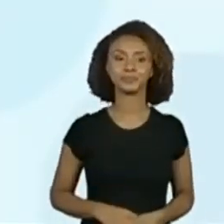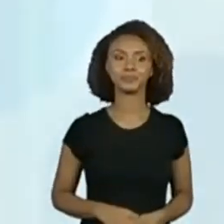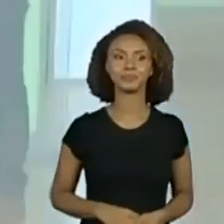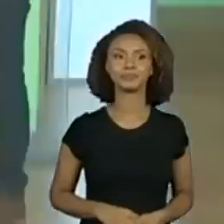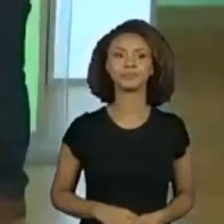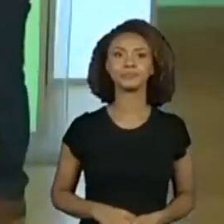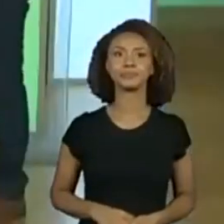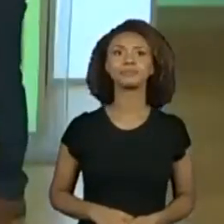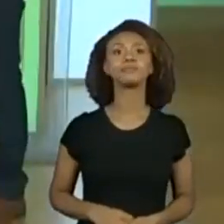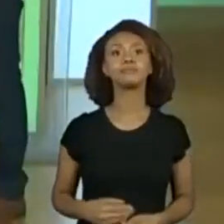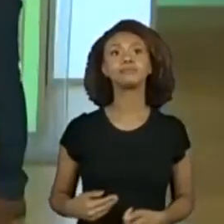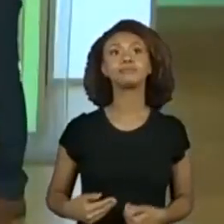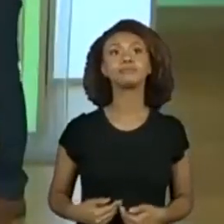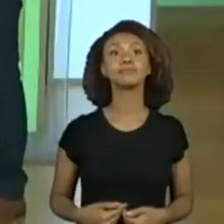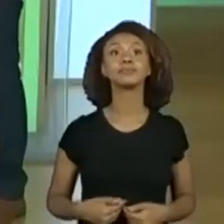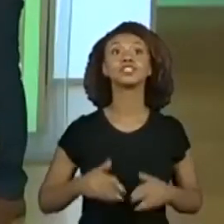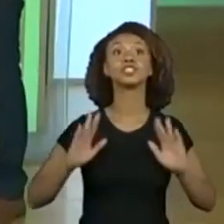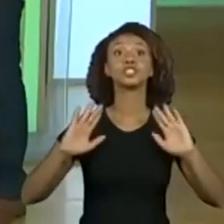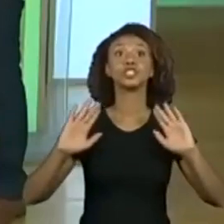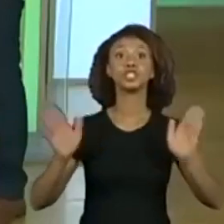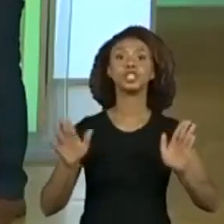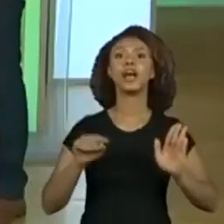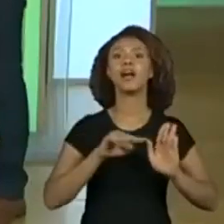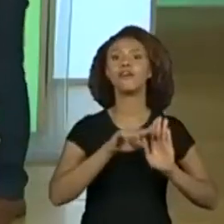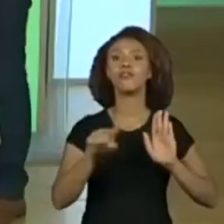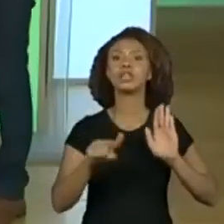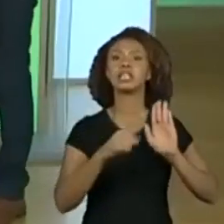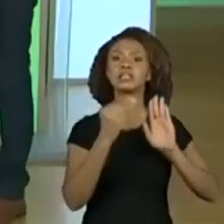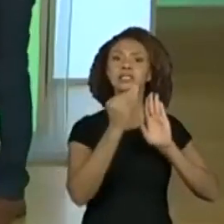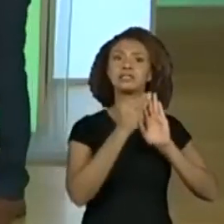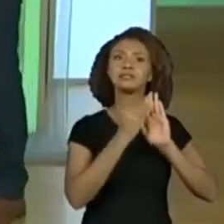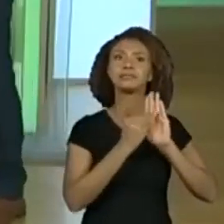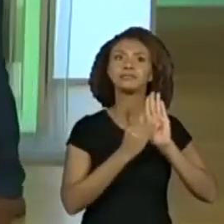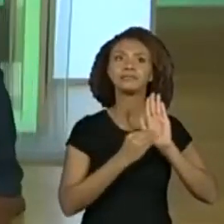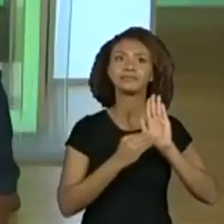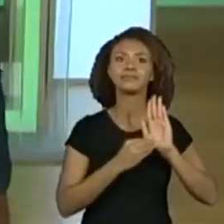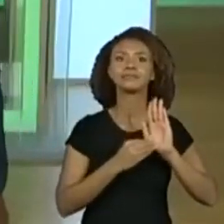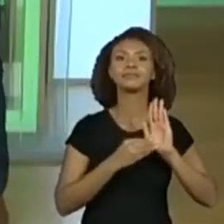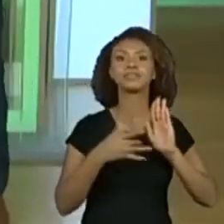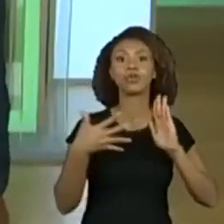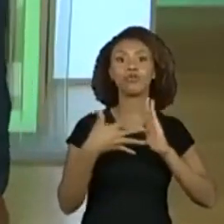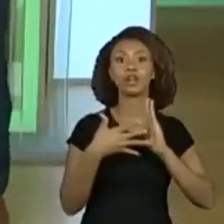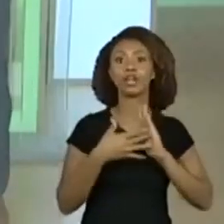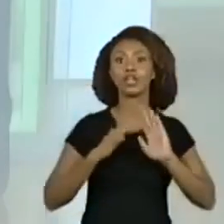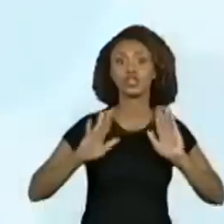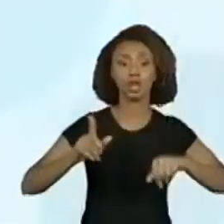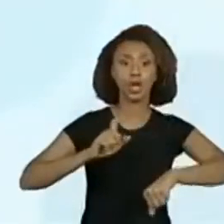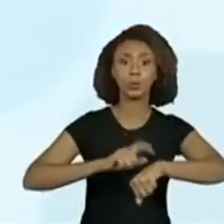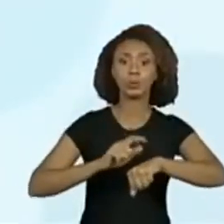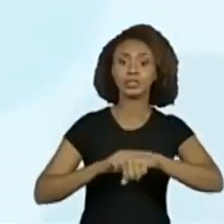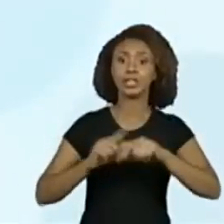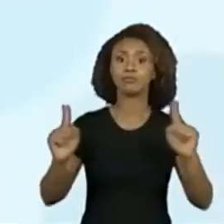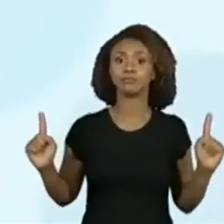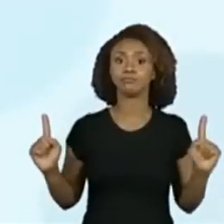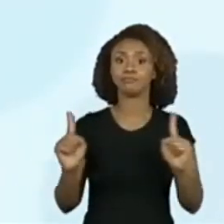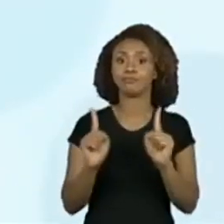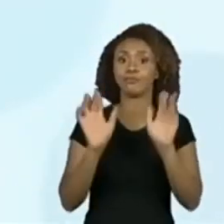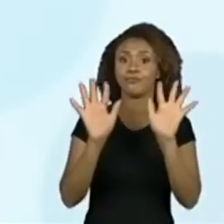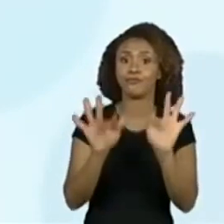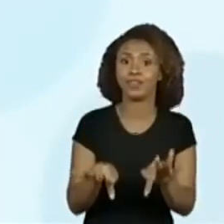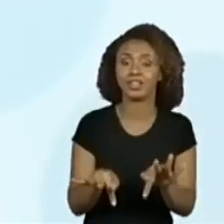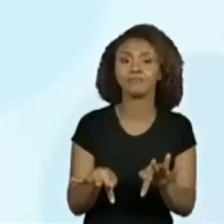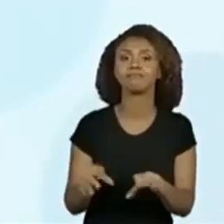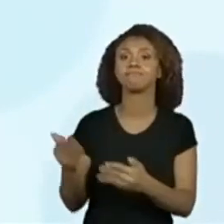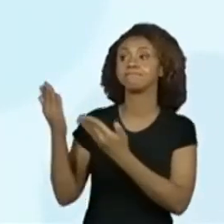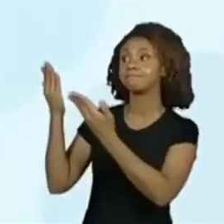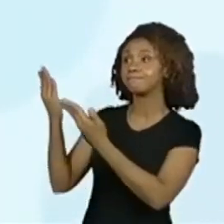vamos aí passar já pro nosso formulário uma vez que o nosso tempo já está finalizado nós queremos deixar